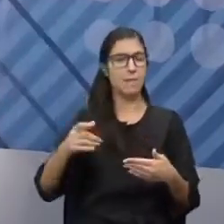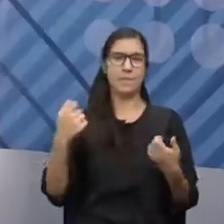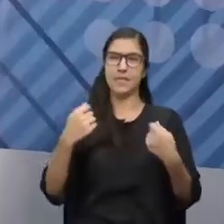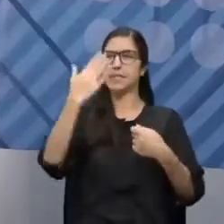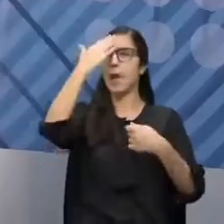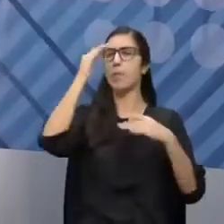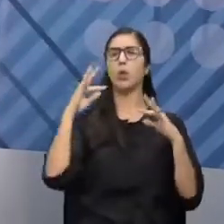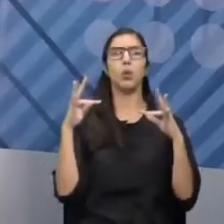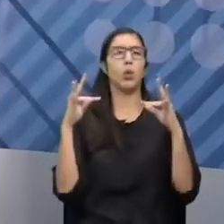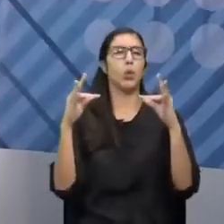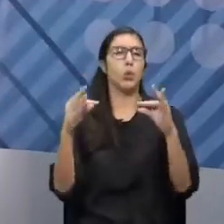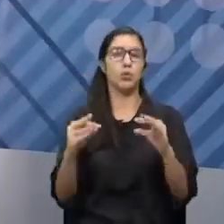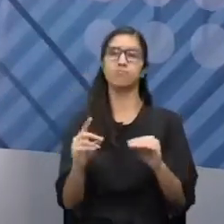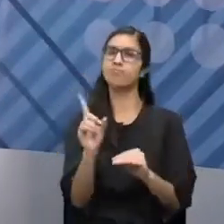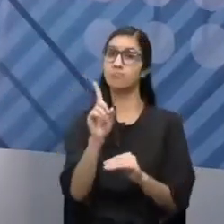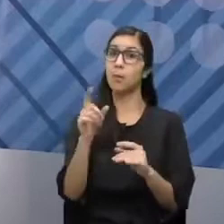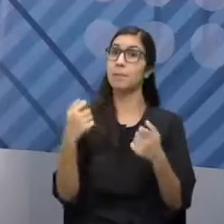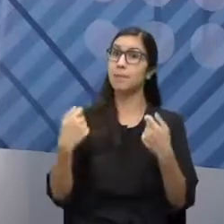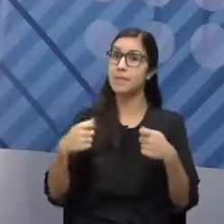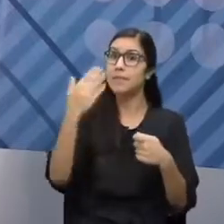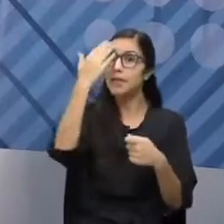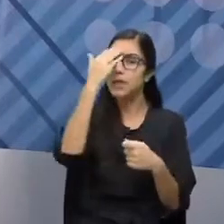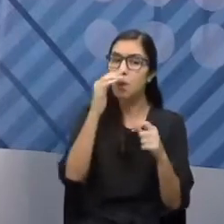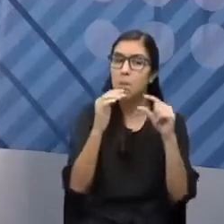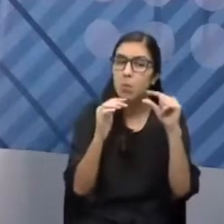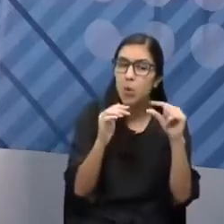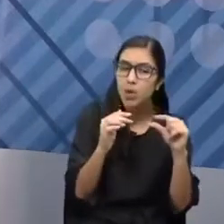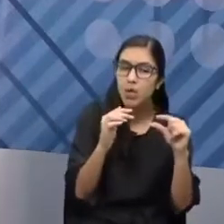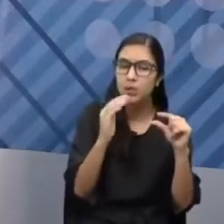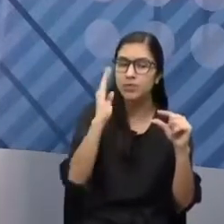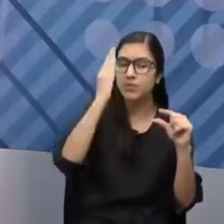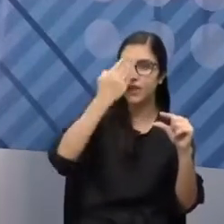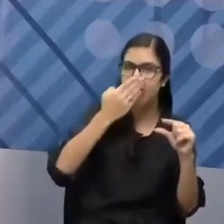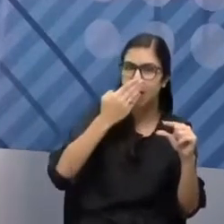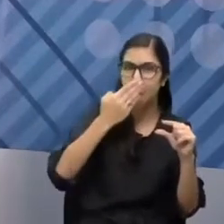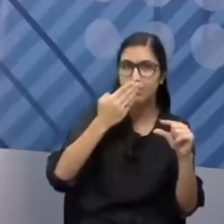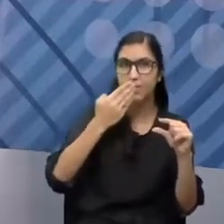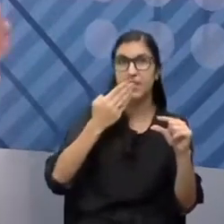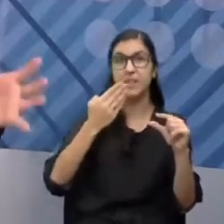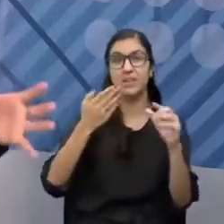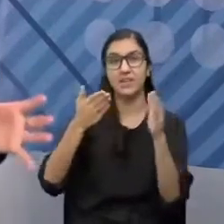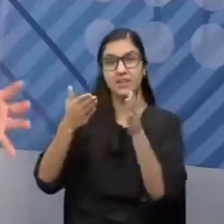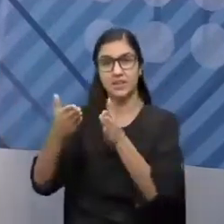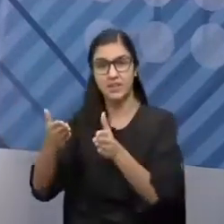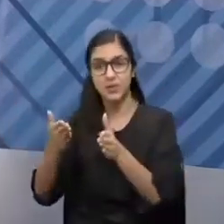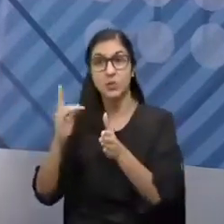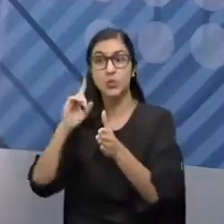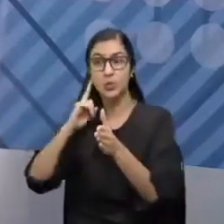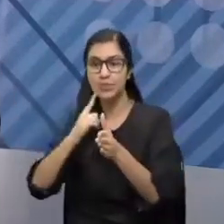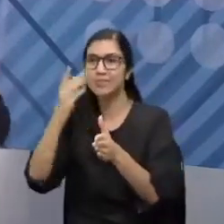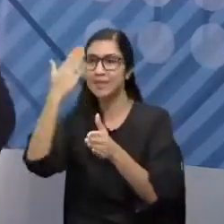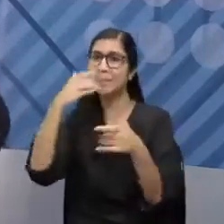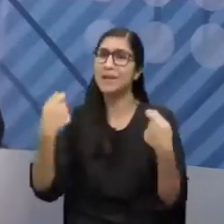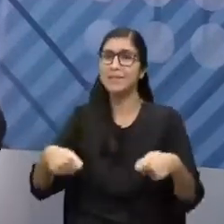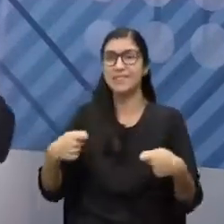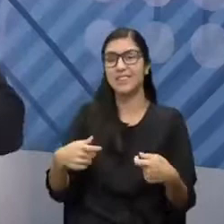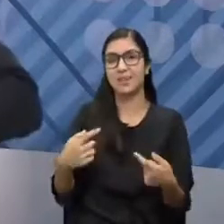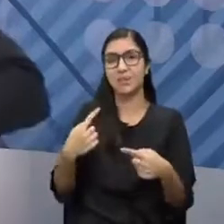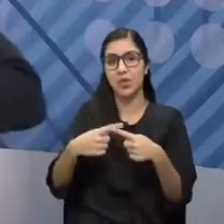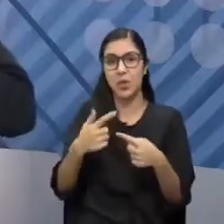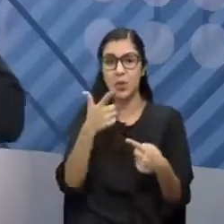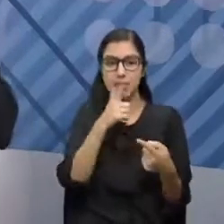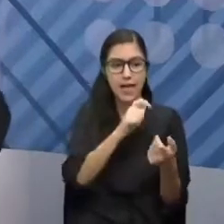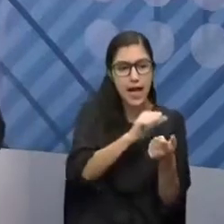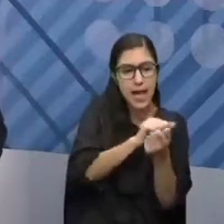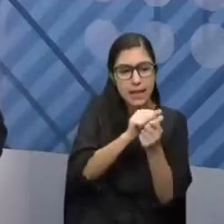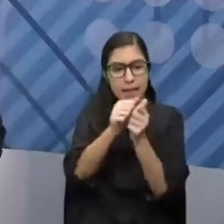super-homem, mas que ele precisa entender um pouco de cego, ou até muito de cego e de surdo, sim, porque daí ele vai